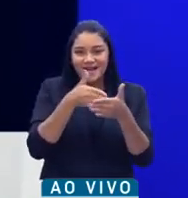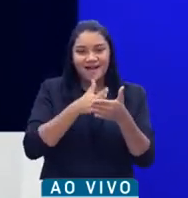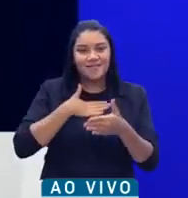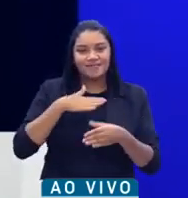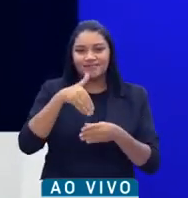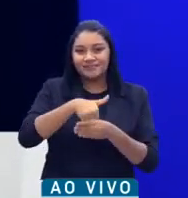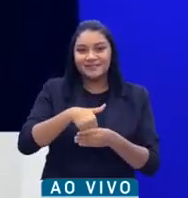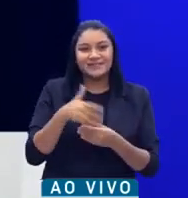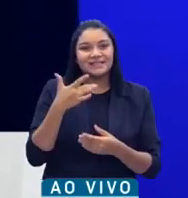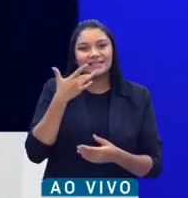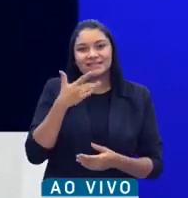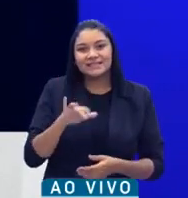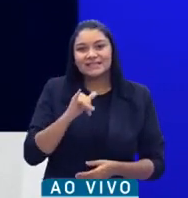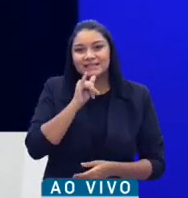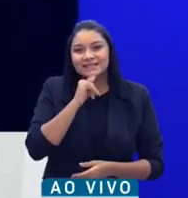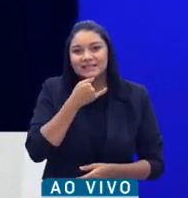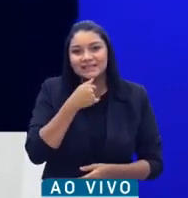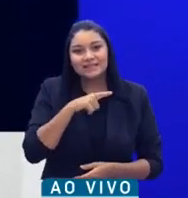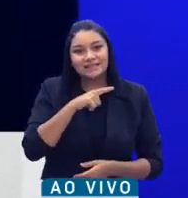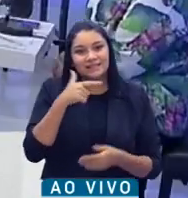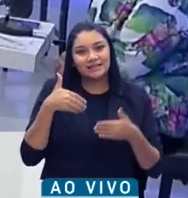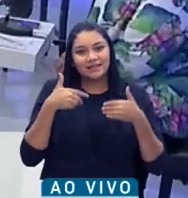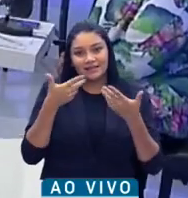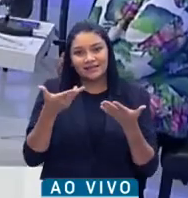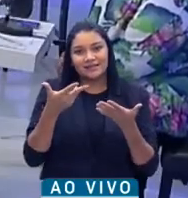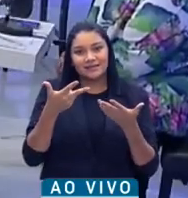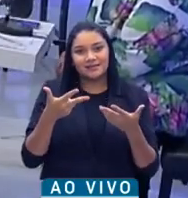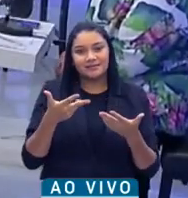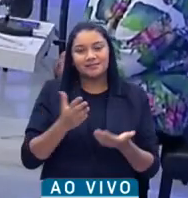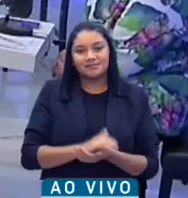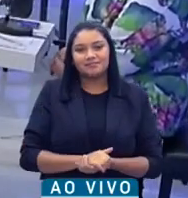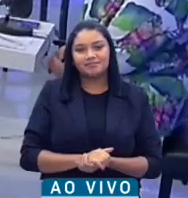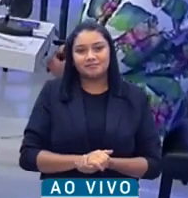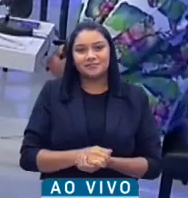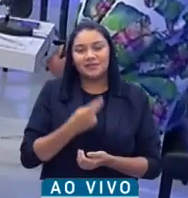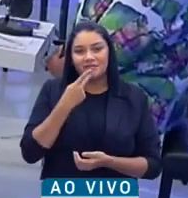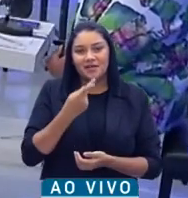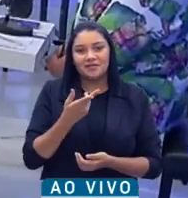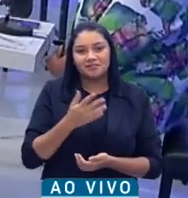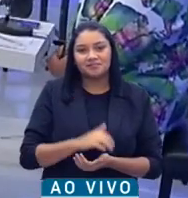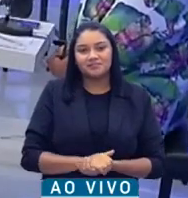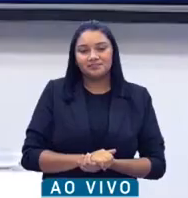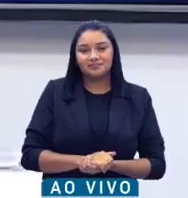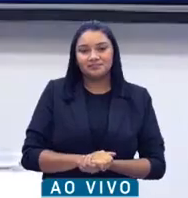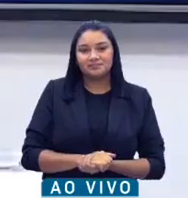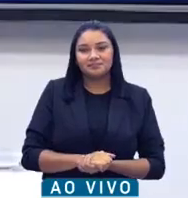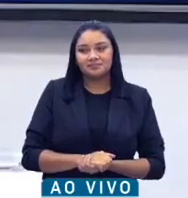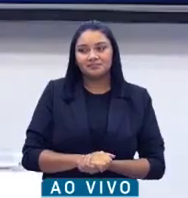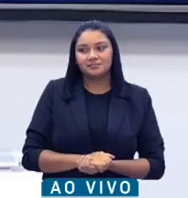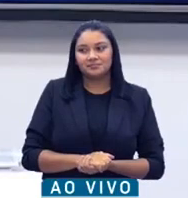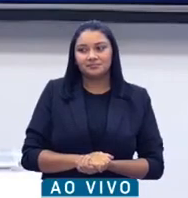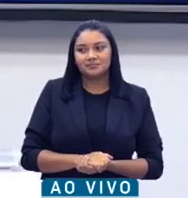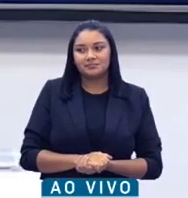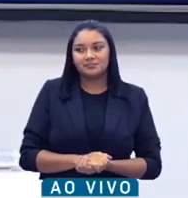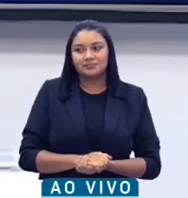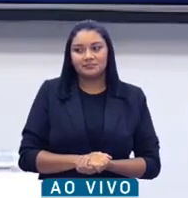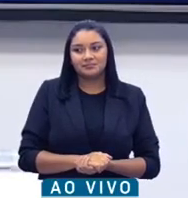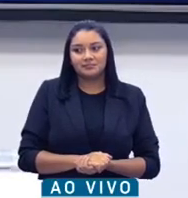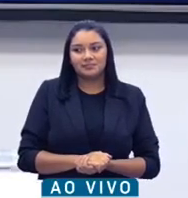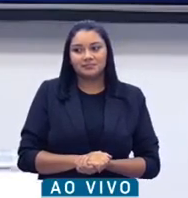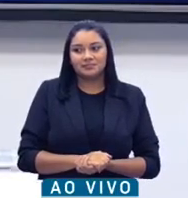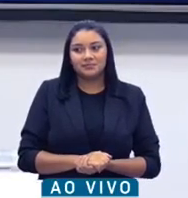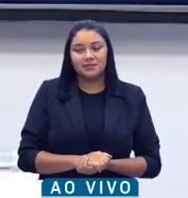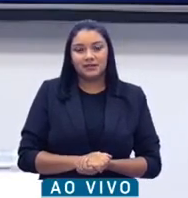muito, jornalista, que você tenha esse tipo de posicionamento. Só para registrar, candidatas, que criticaram a pergunta do